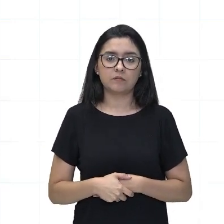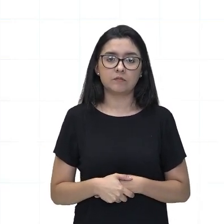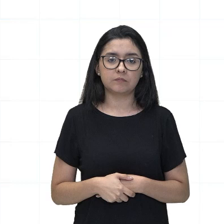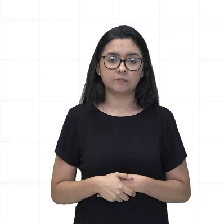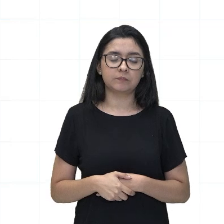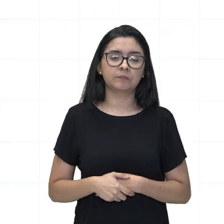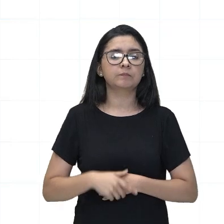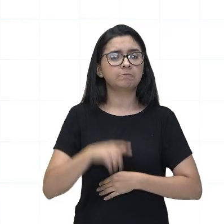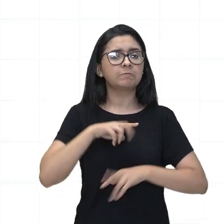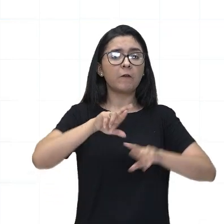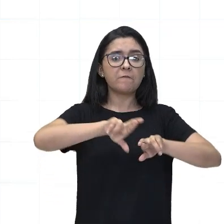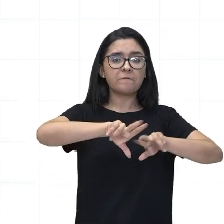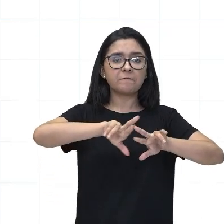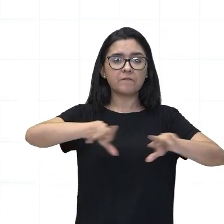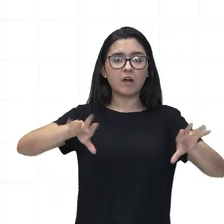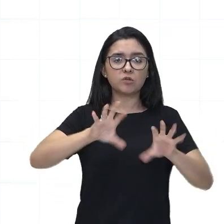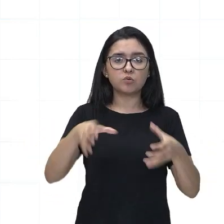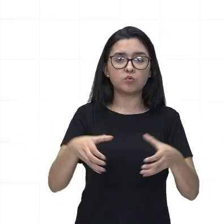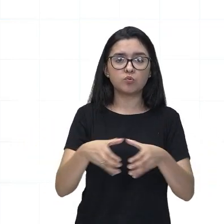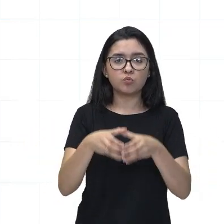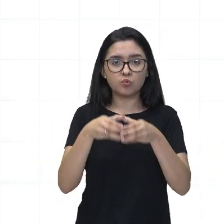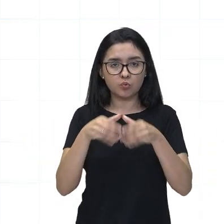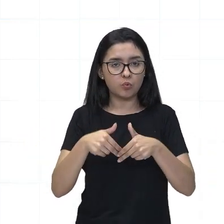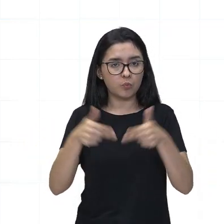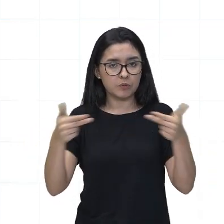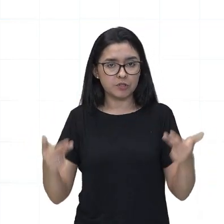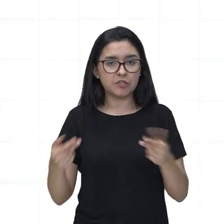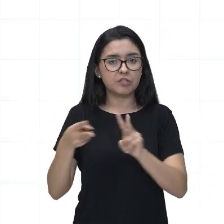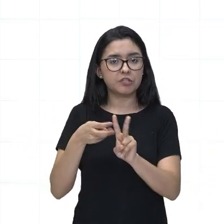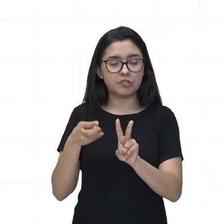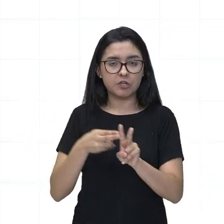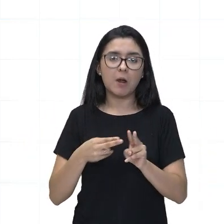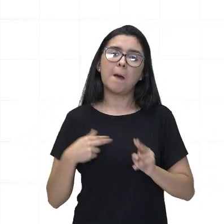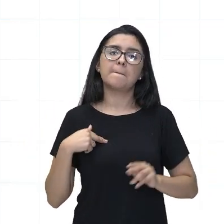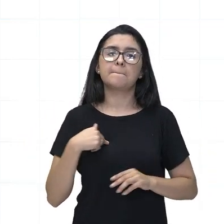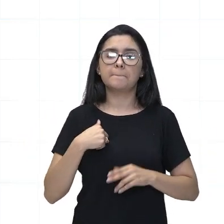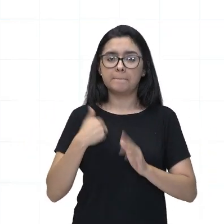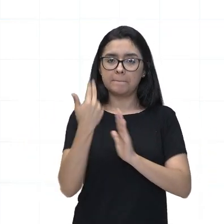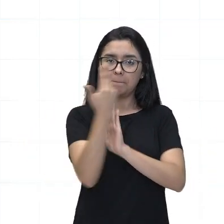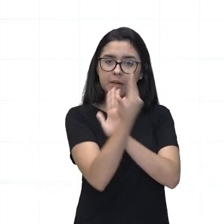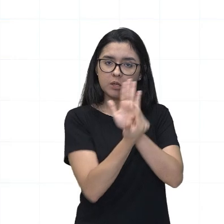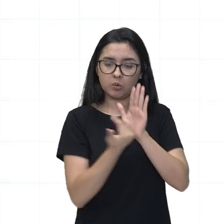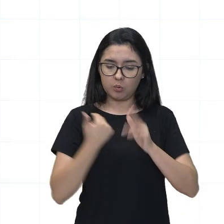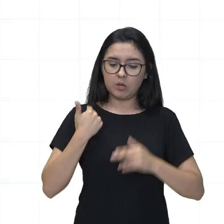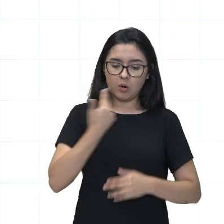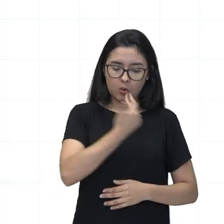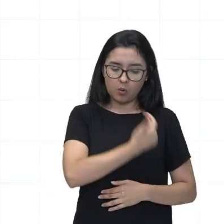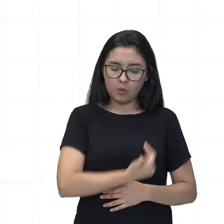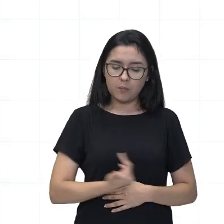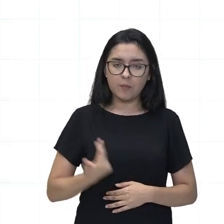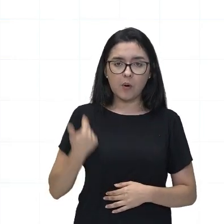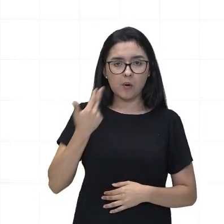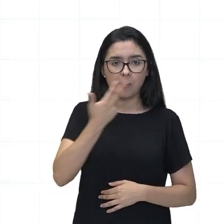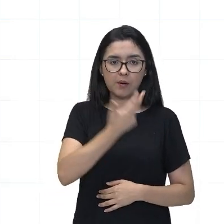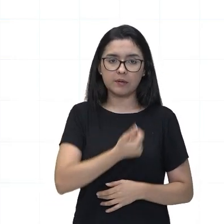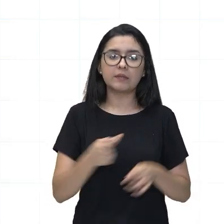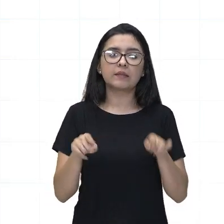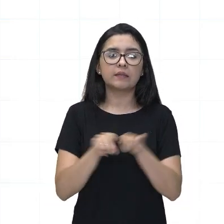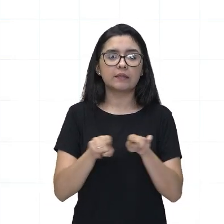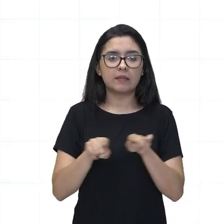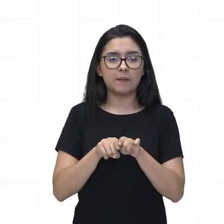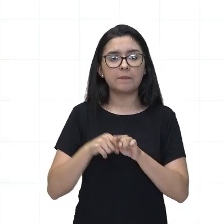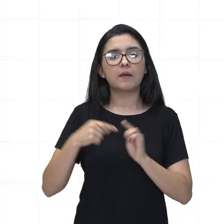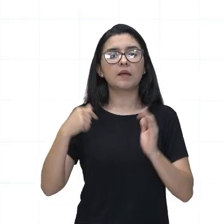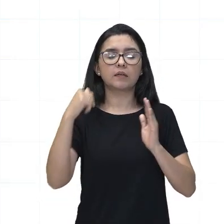série de etnias indígenas em suas pinturas corporais ou decoração das cerâmicas e